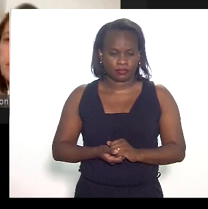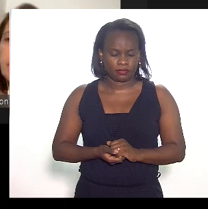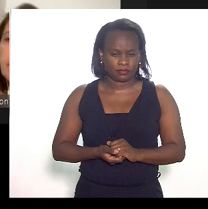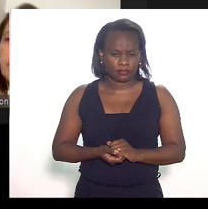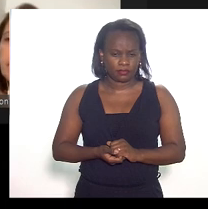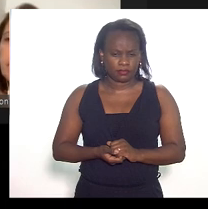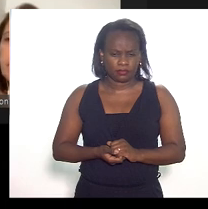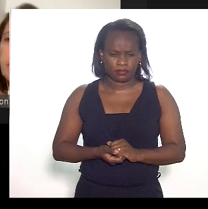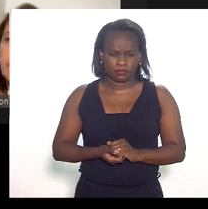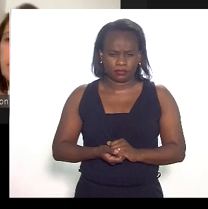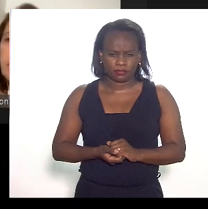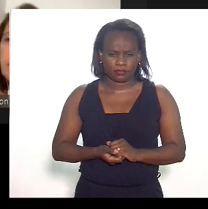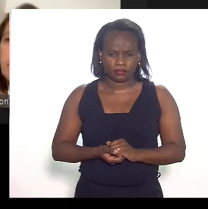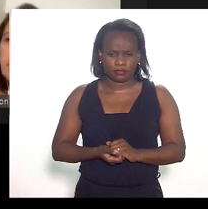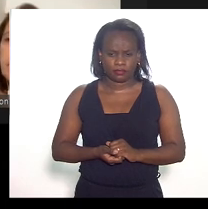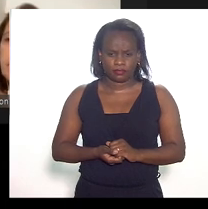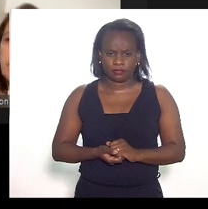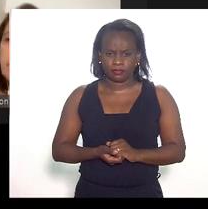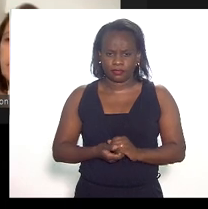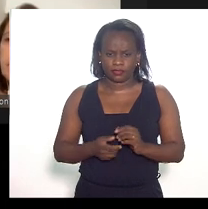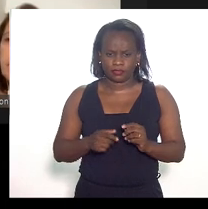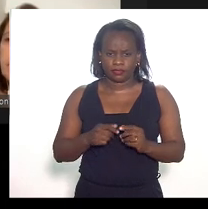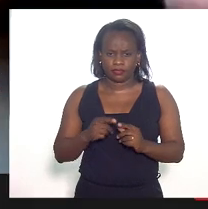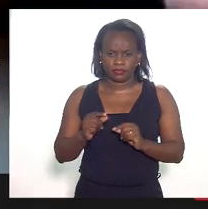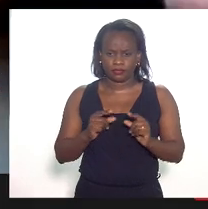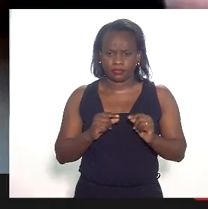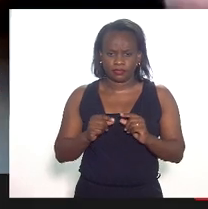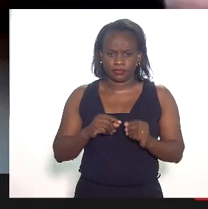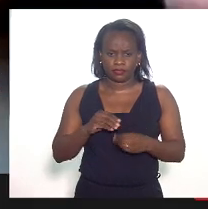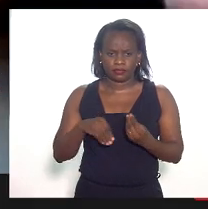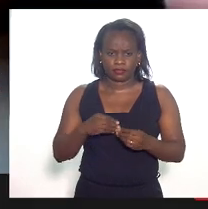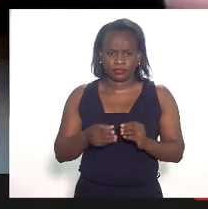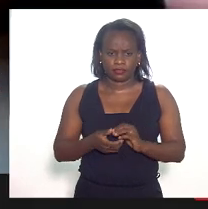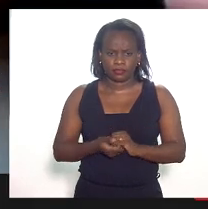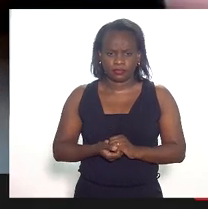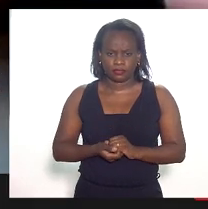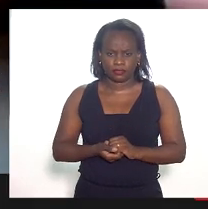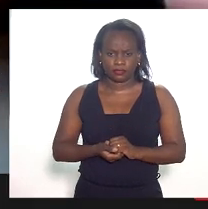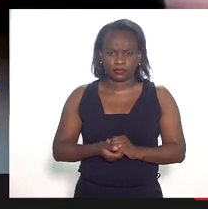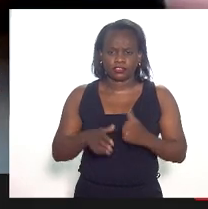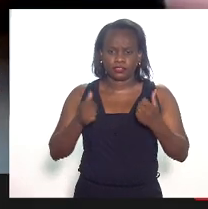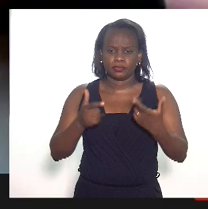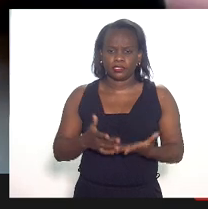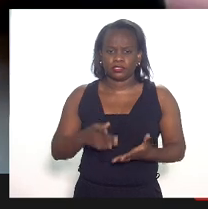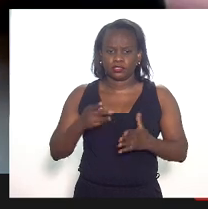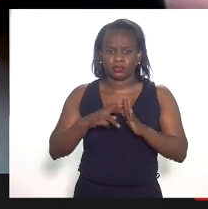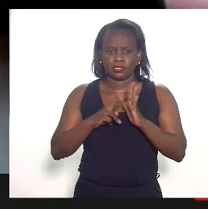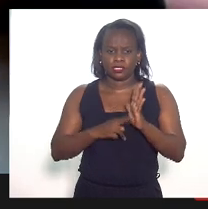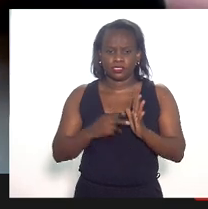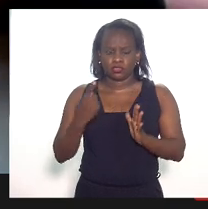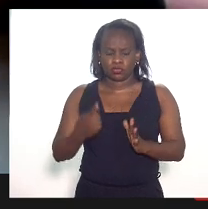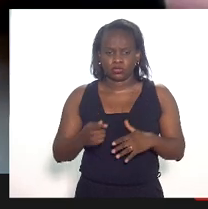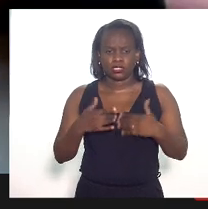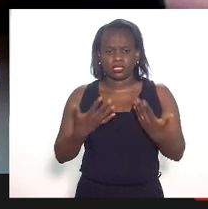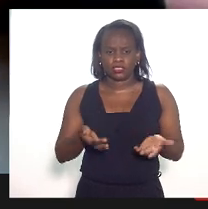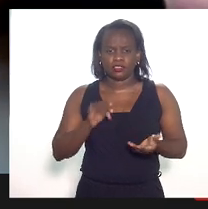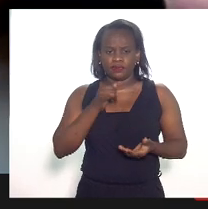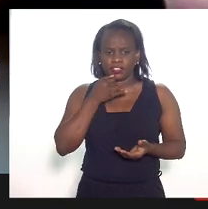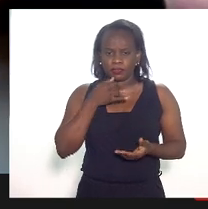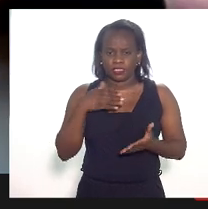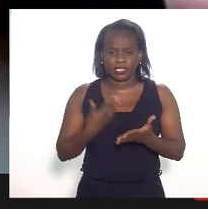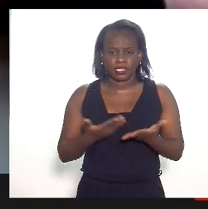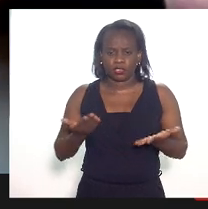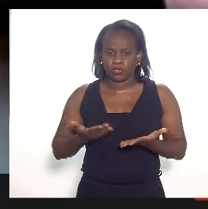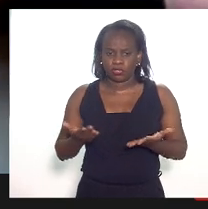Regulação única. Vamos falar da regulação única. Já, antes, o Paulo Pinheiro sabe da luta da regulação única, entendeu? Infelizmente, até hoje, não